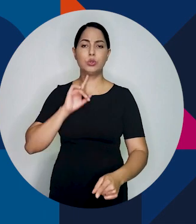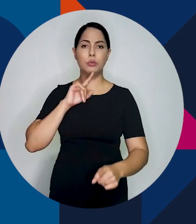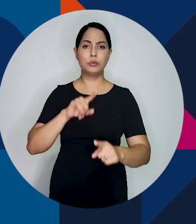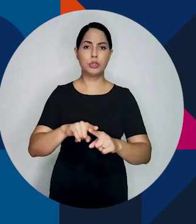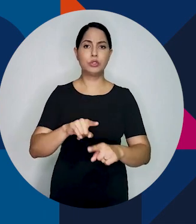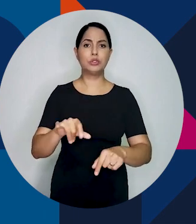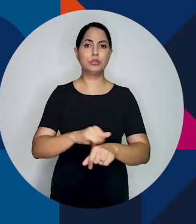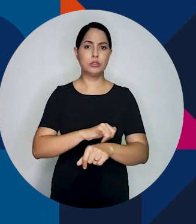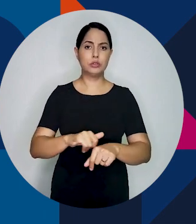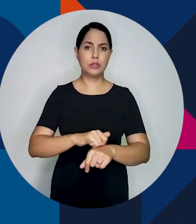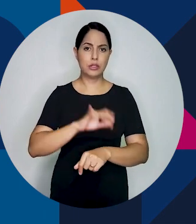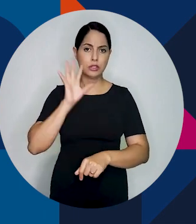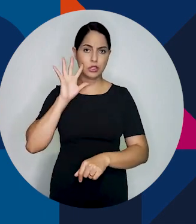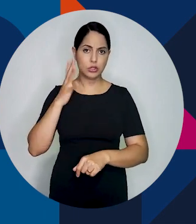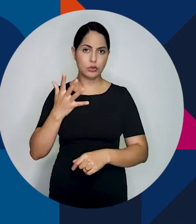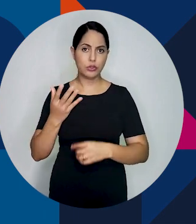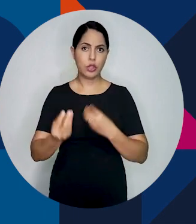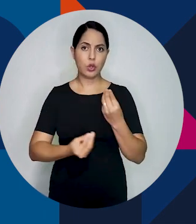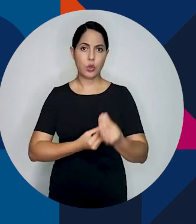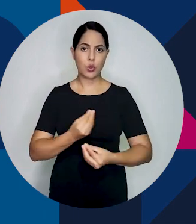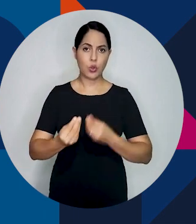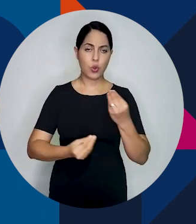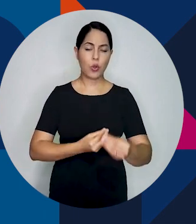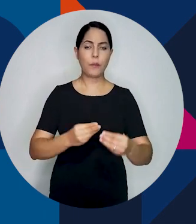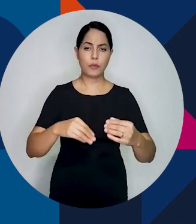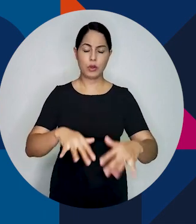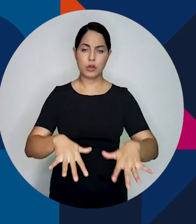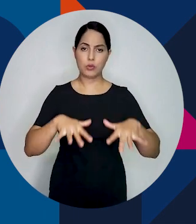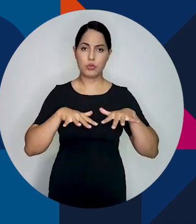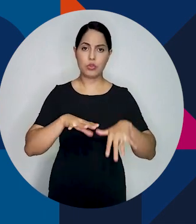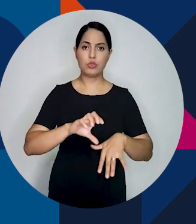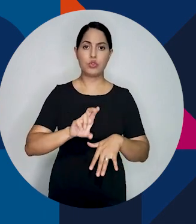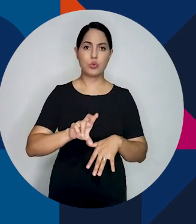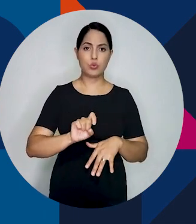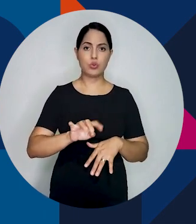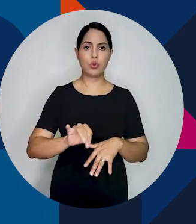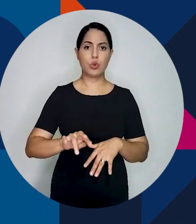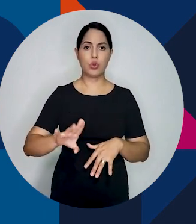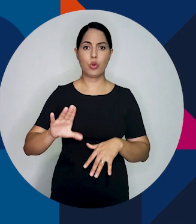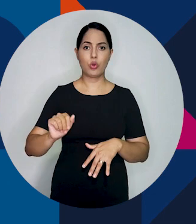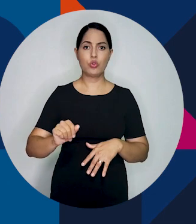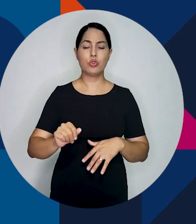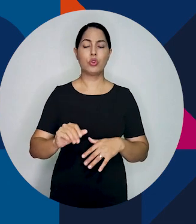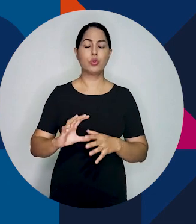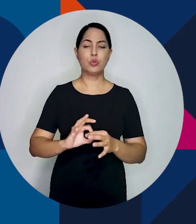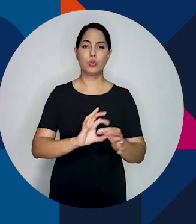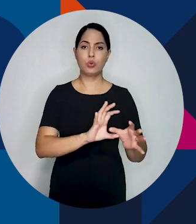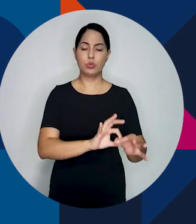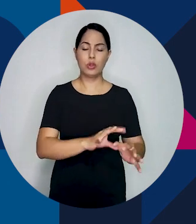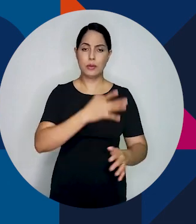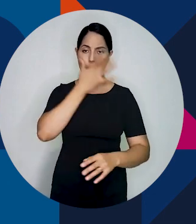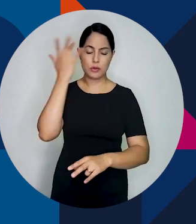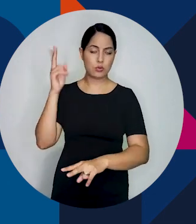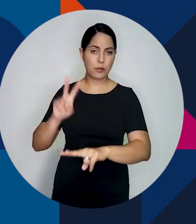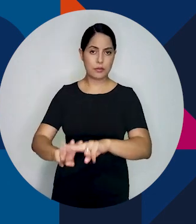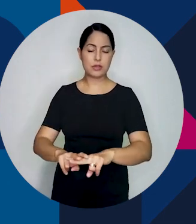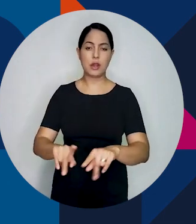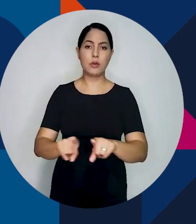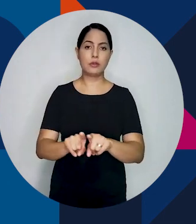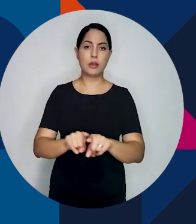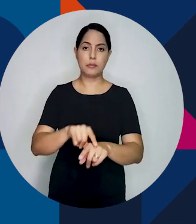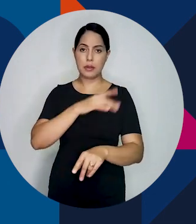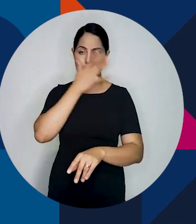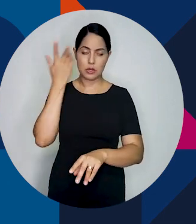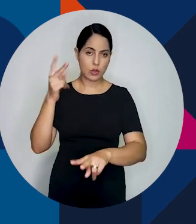garantisse naquele início de detenção a liberação daqueles que se enquadrassem